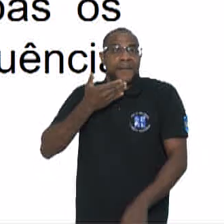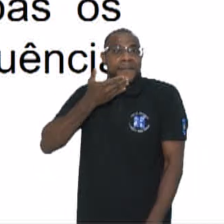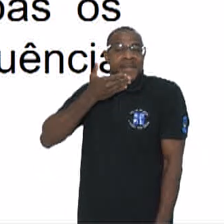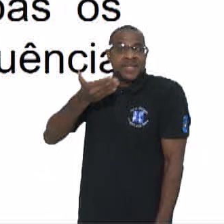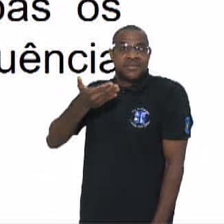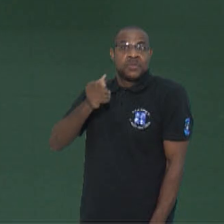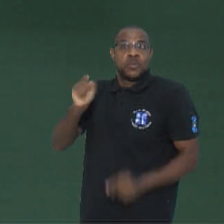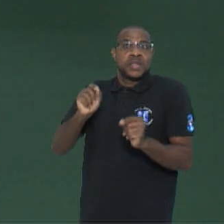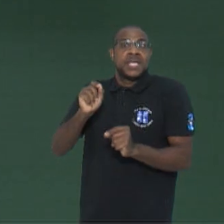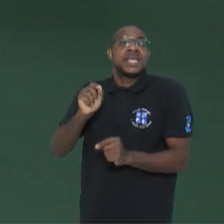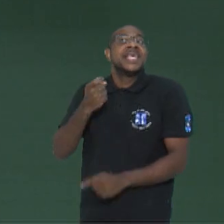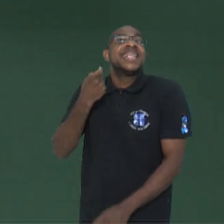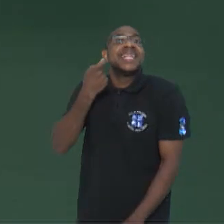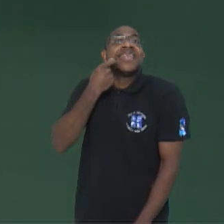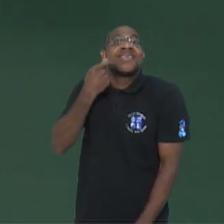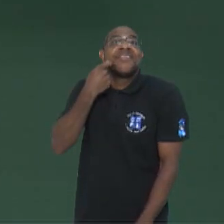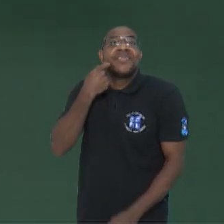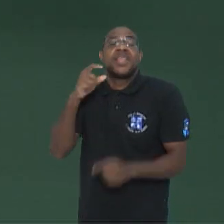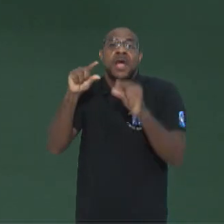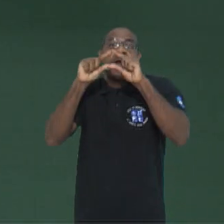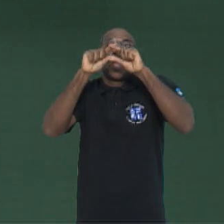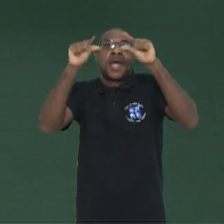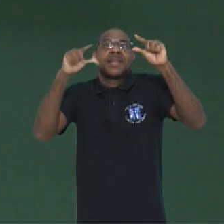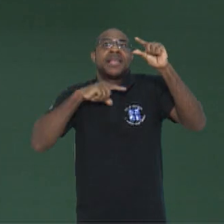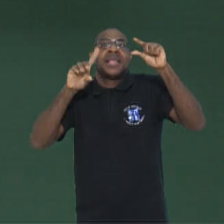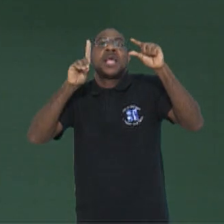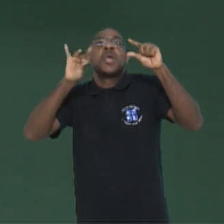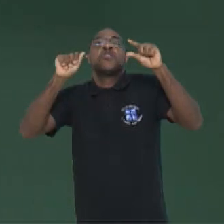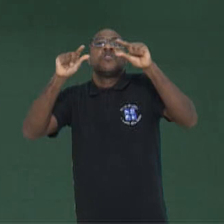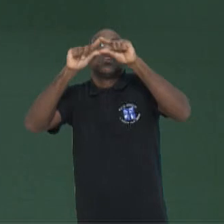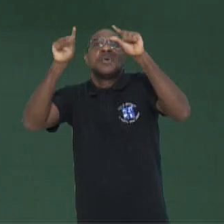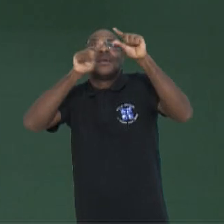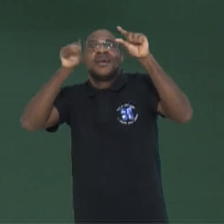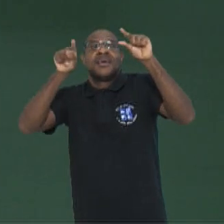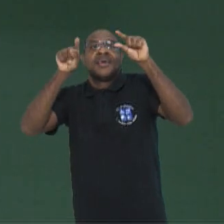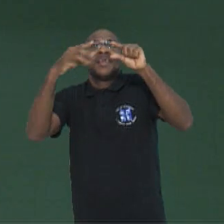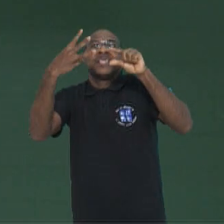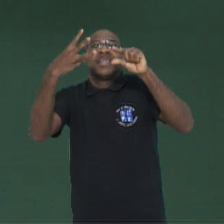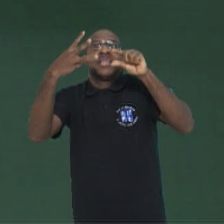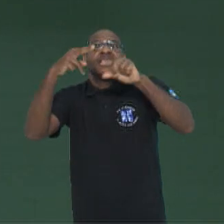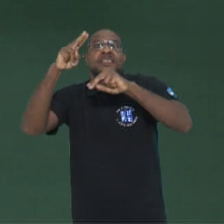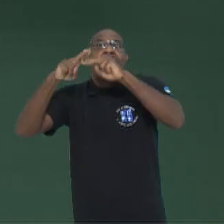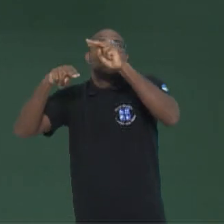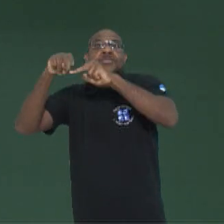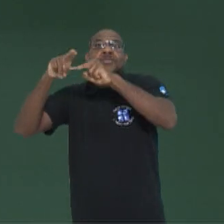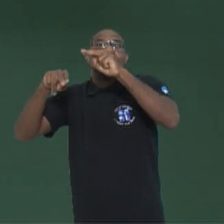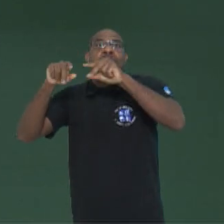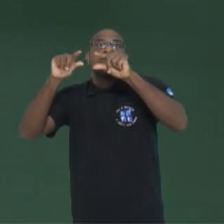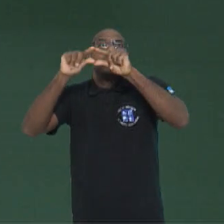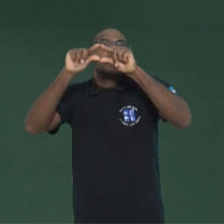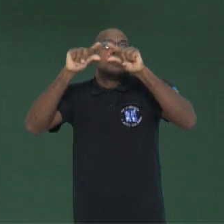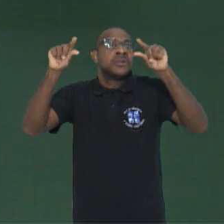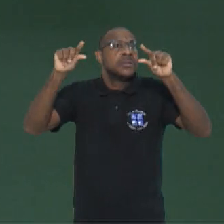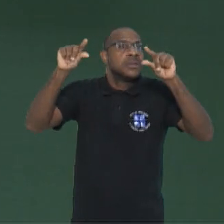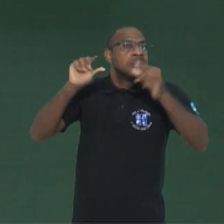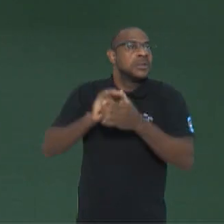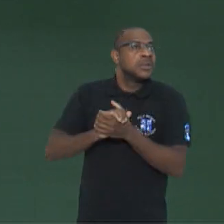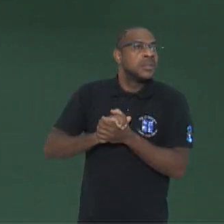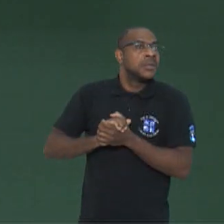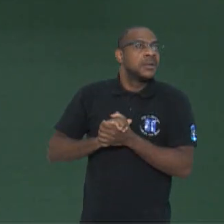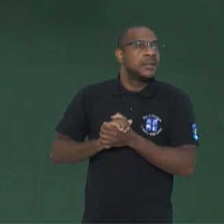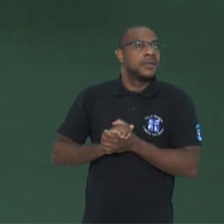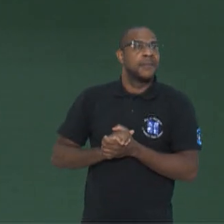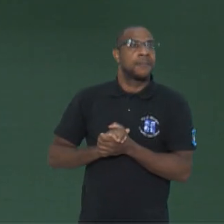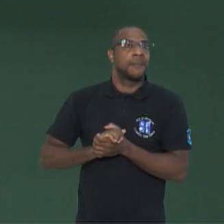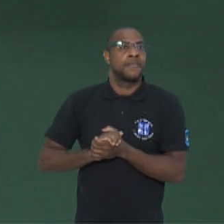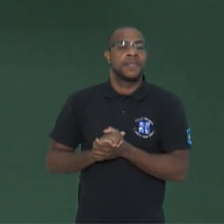vejam que aqui tem a data, 3 de julho, ok? Então, eu não preciso repetir no corpo ali, né? No lead, no